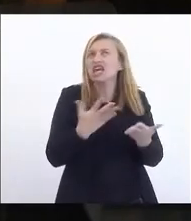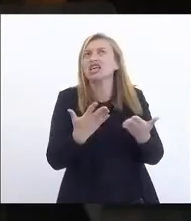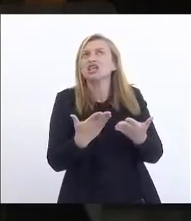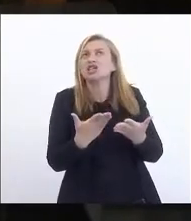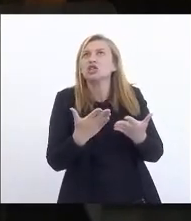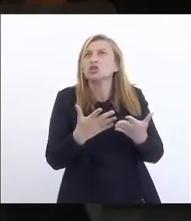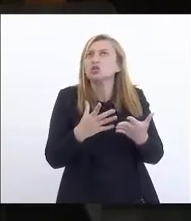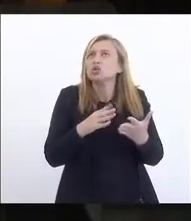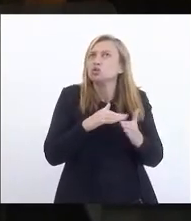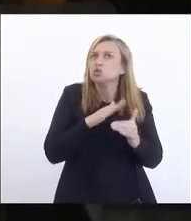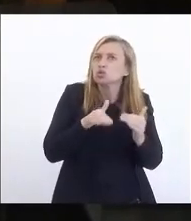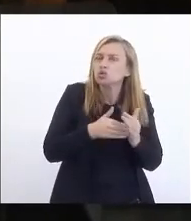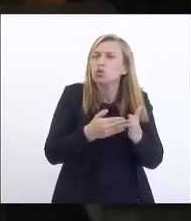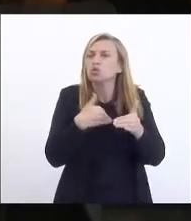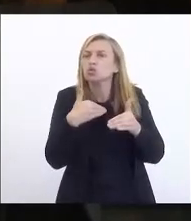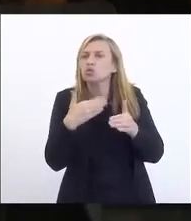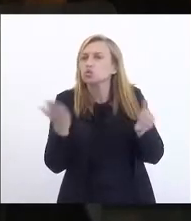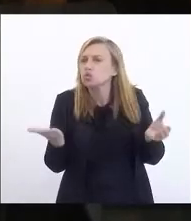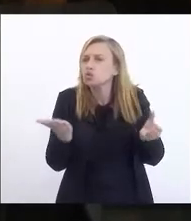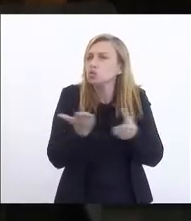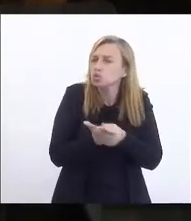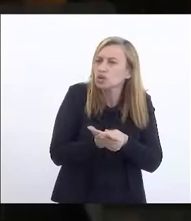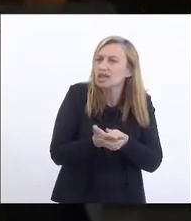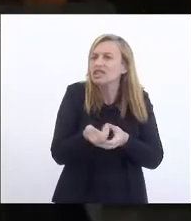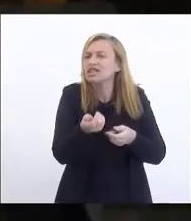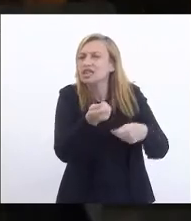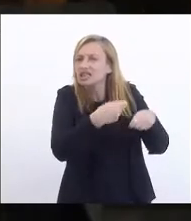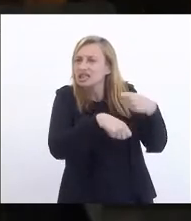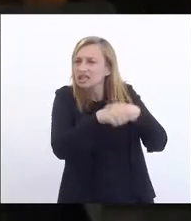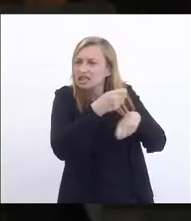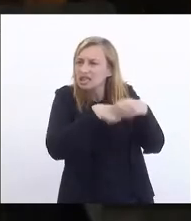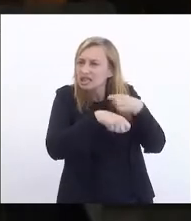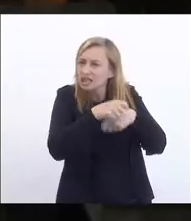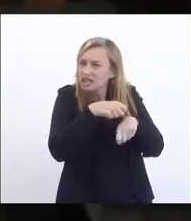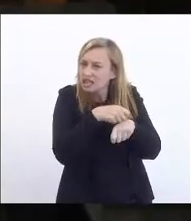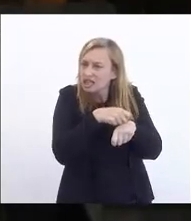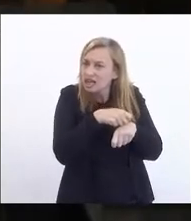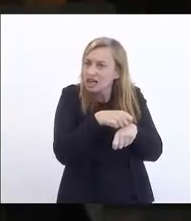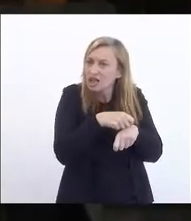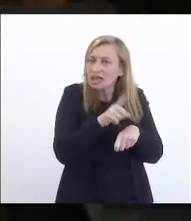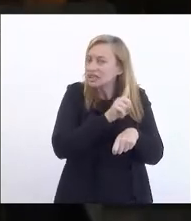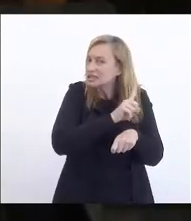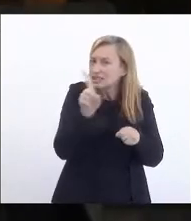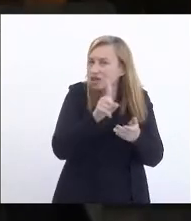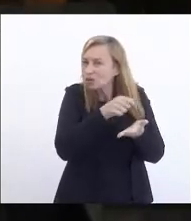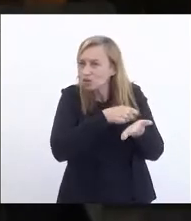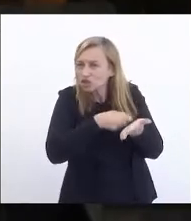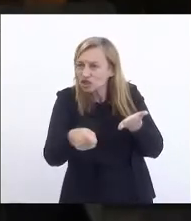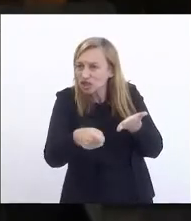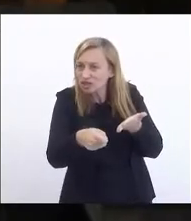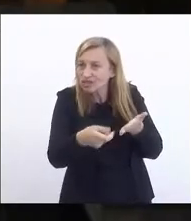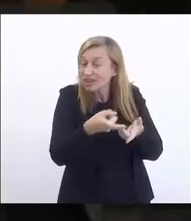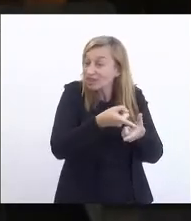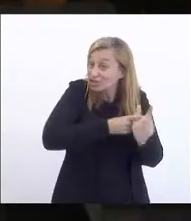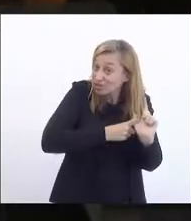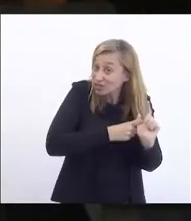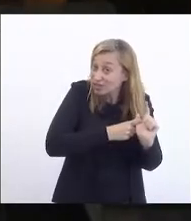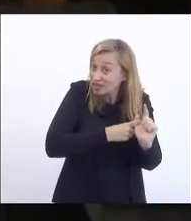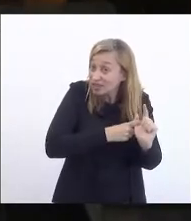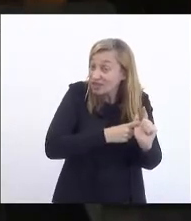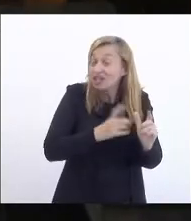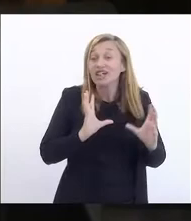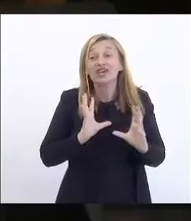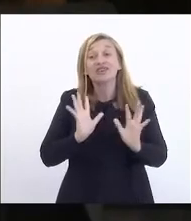os processos administrativos ainda não inscritos em dívida ativa, e